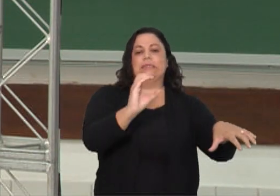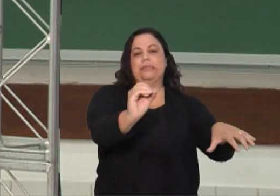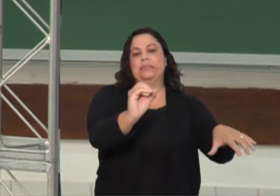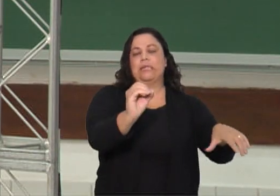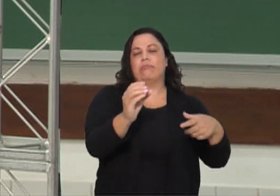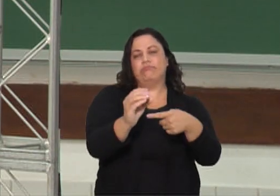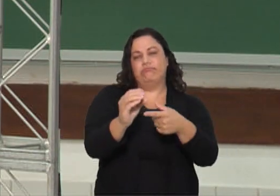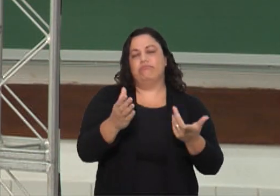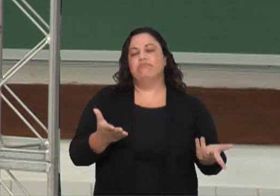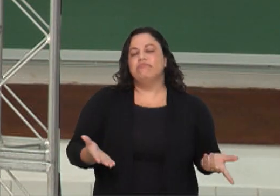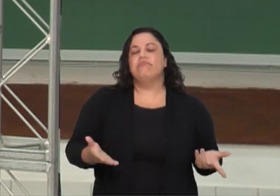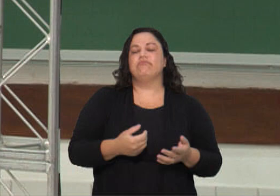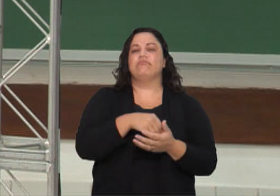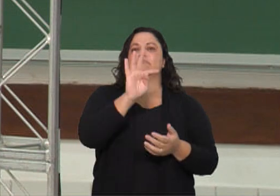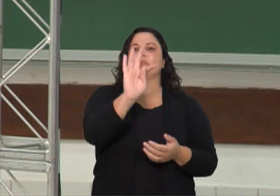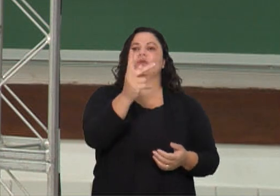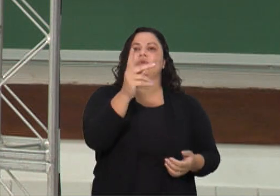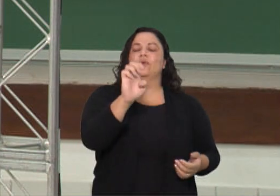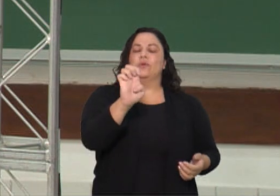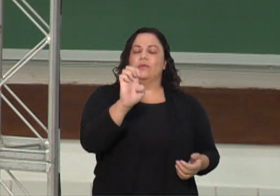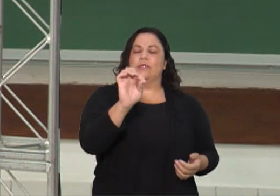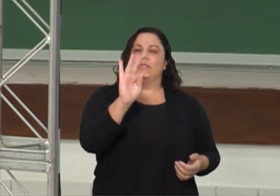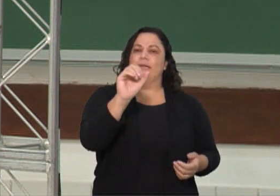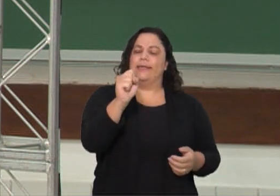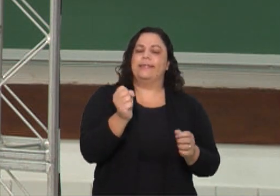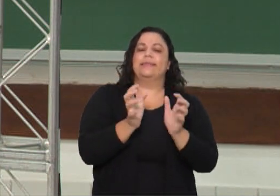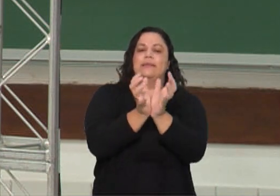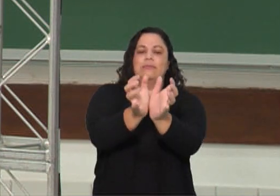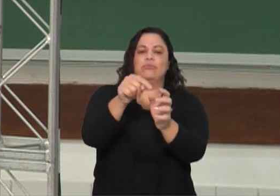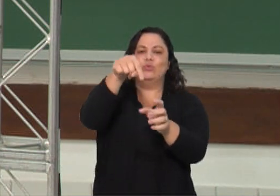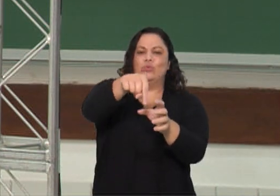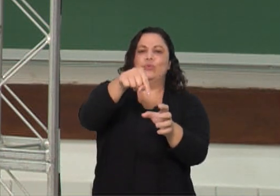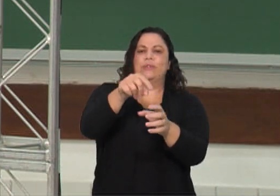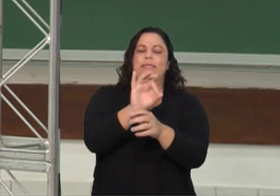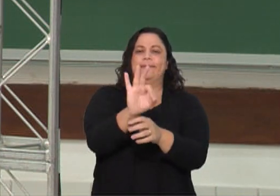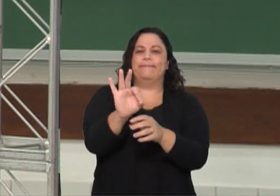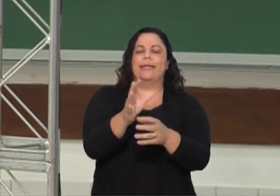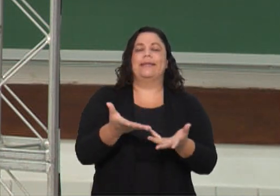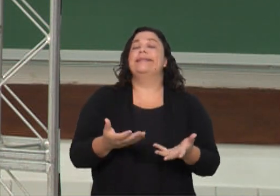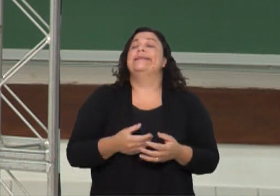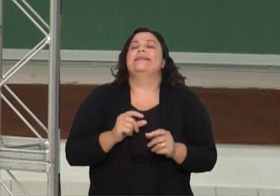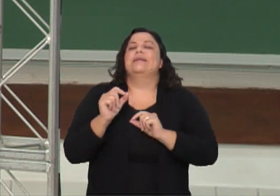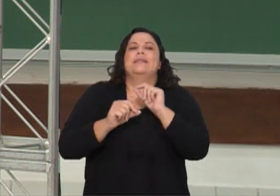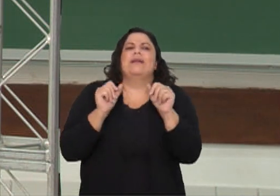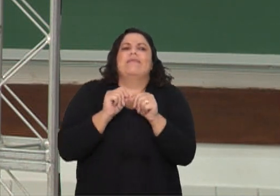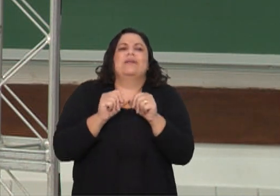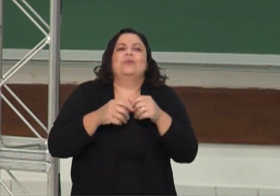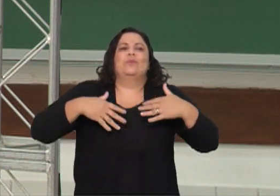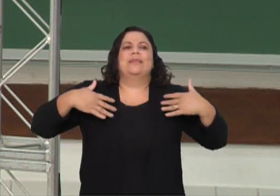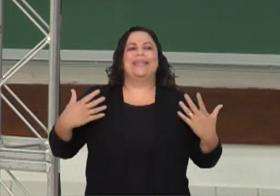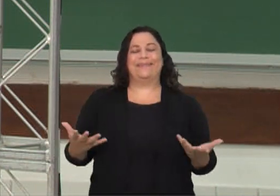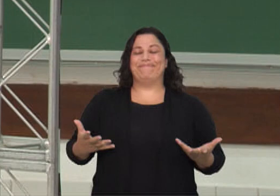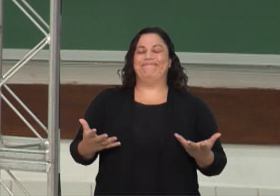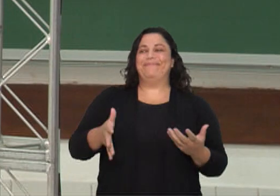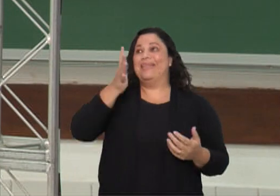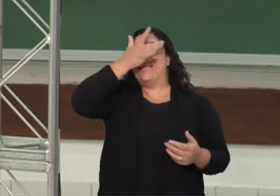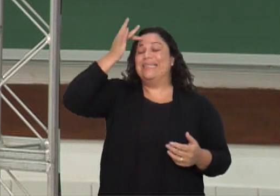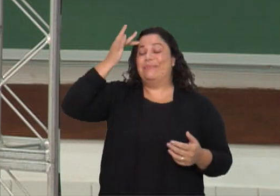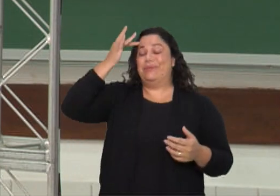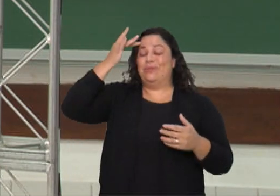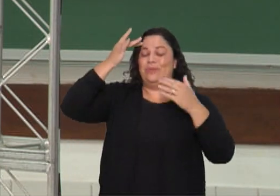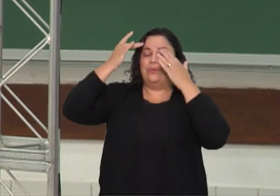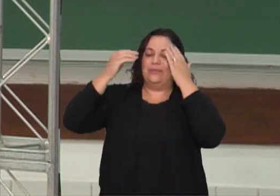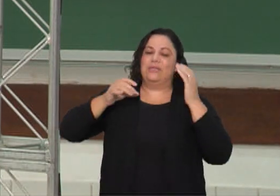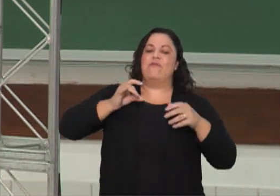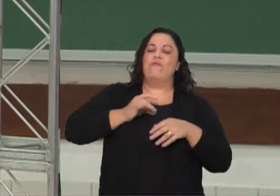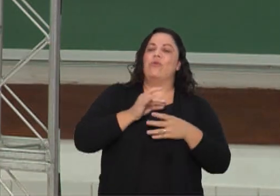tornam escravos. Ou seja, precisam migrar. Essas migrações desses povos, dessas pessoas que foram excluídas da